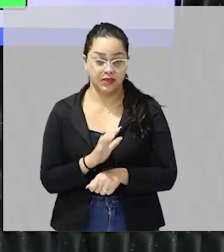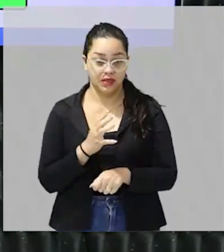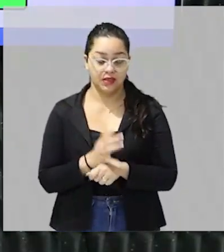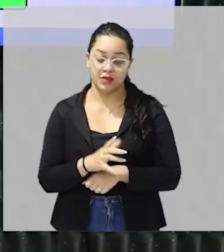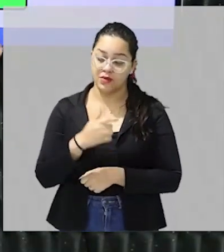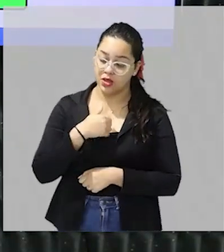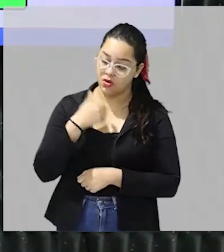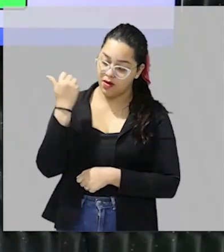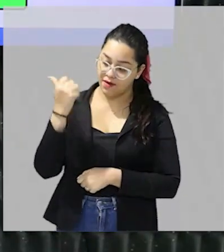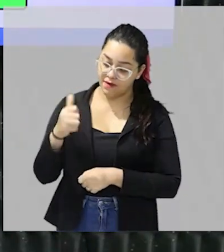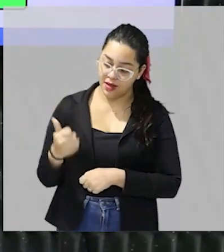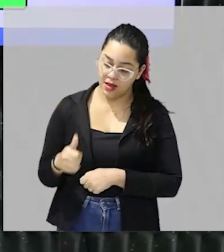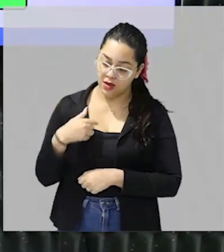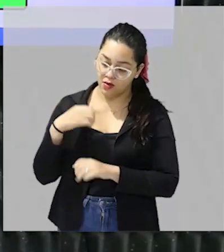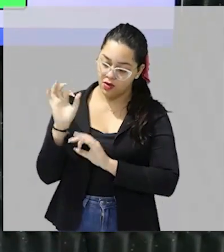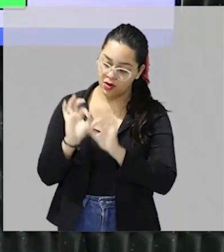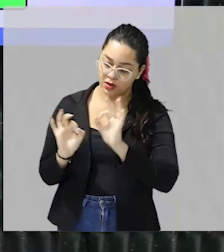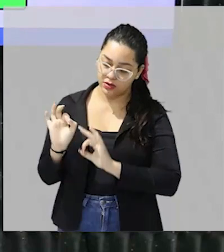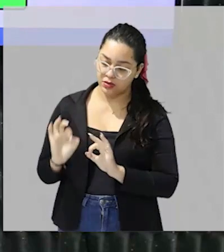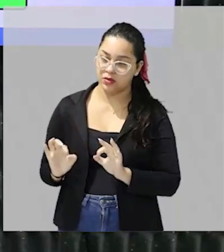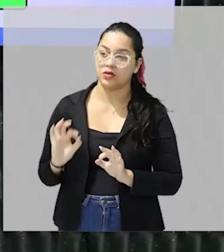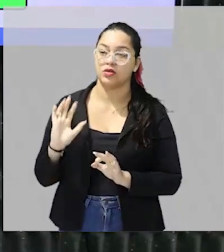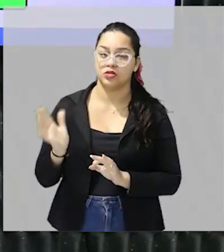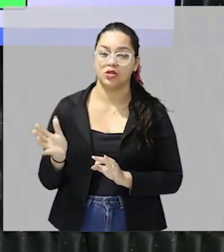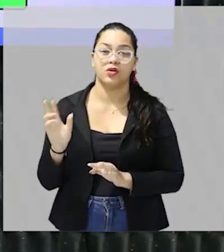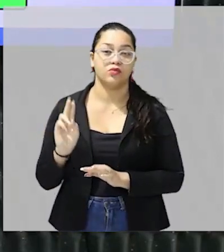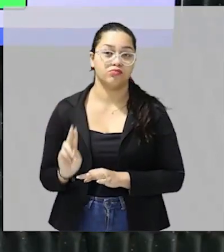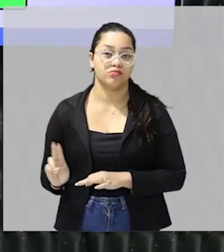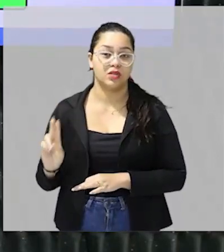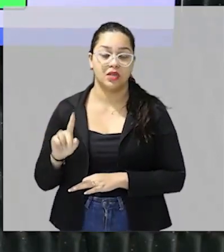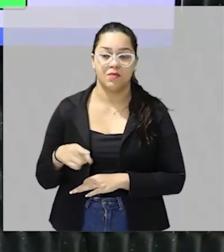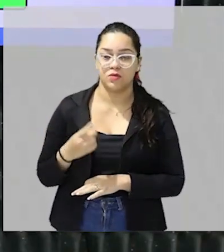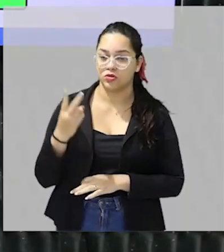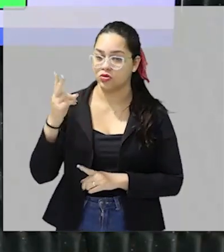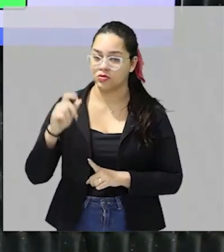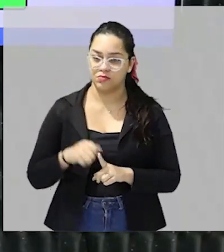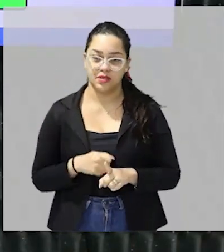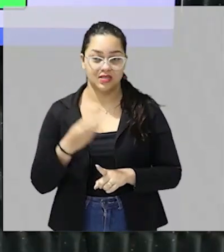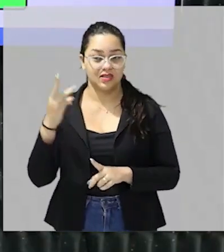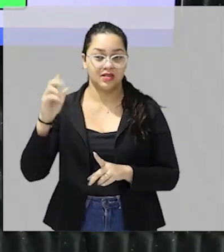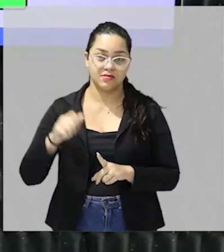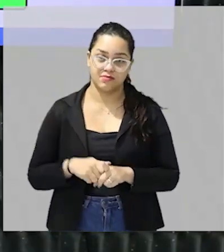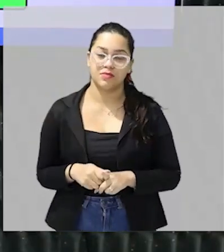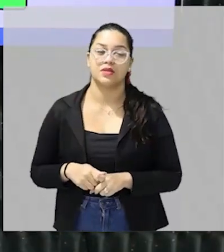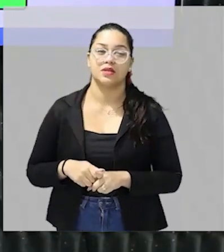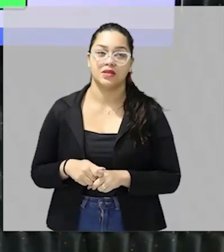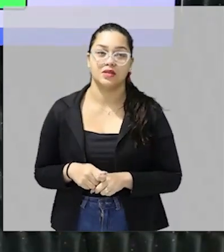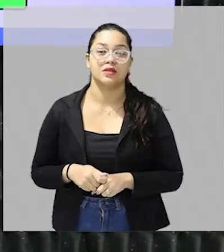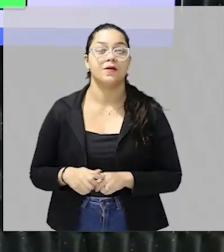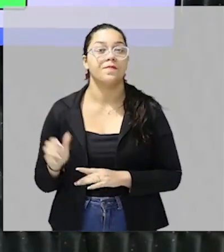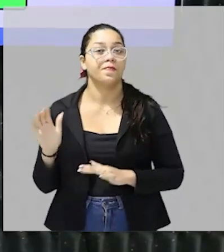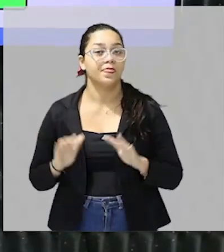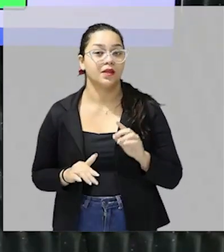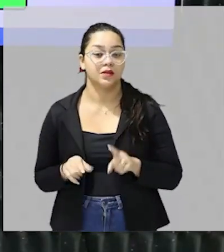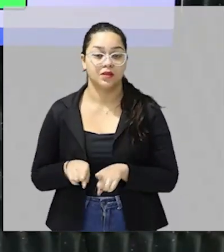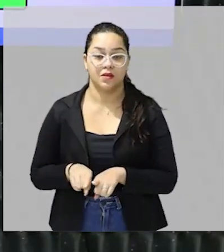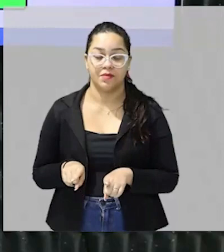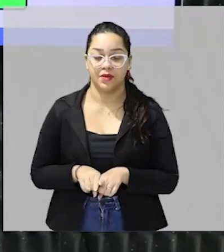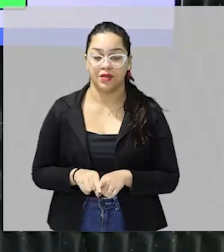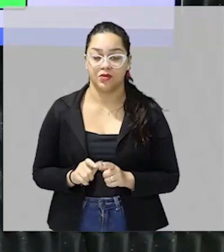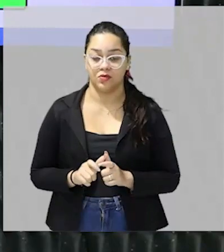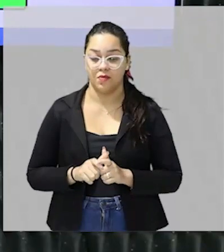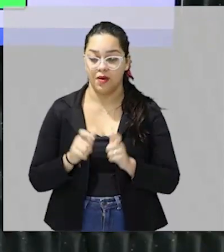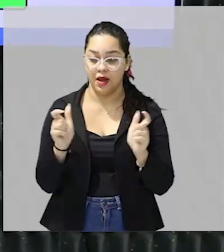Então, eu avaliei, planejei, periodizei. Depois de 2 meses, 3 meses, depende do macro,